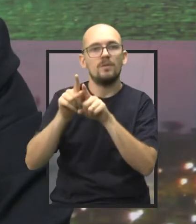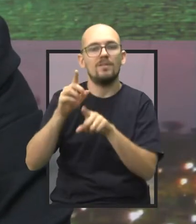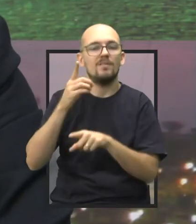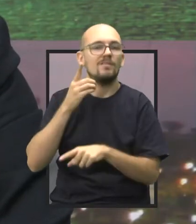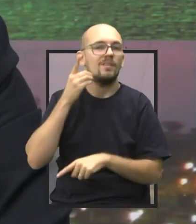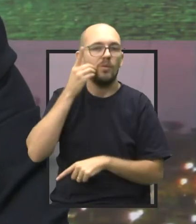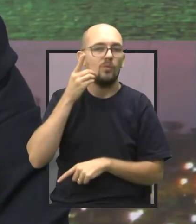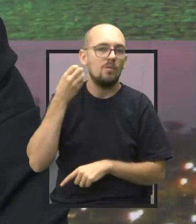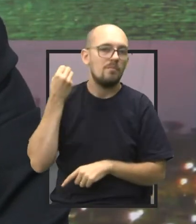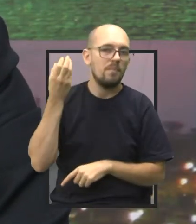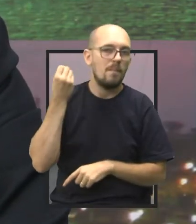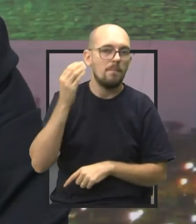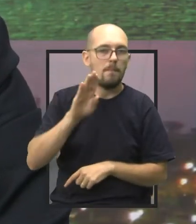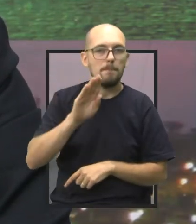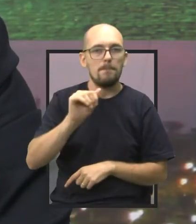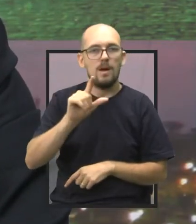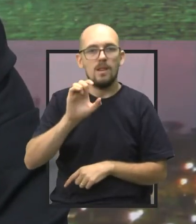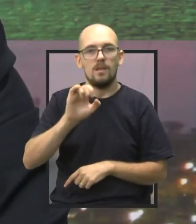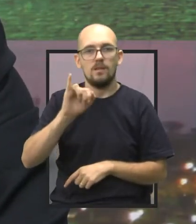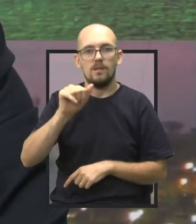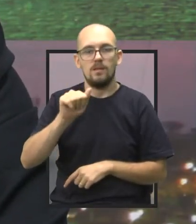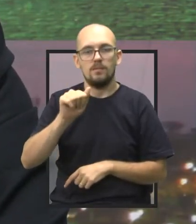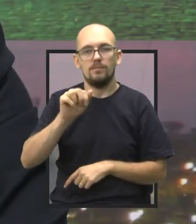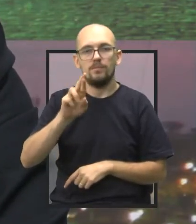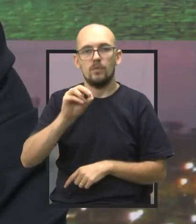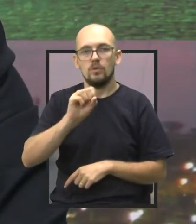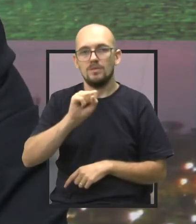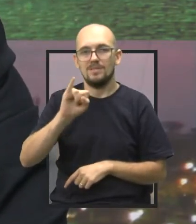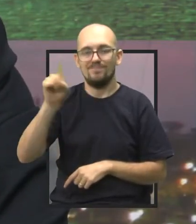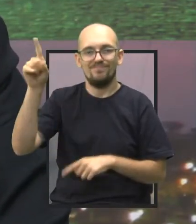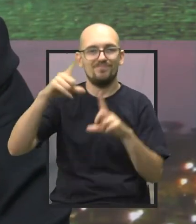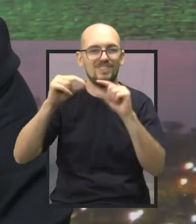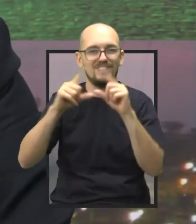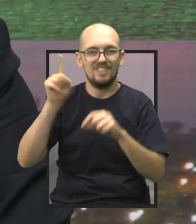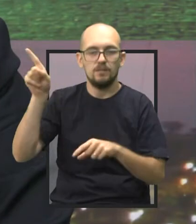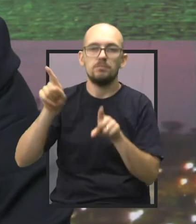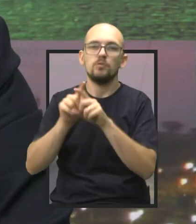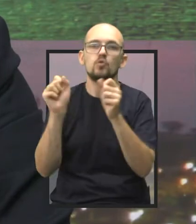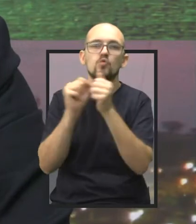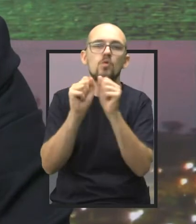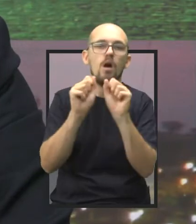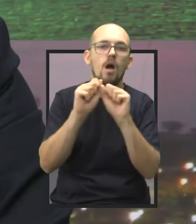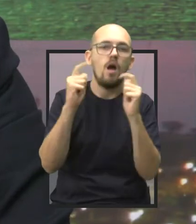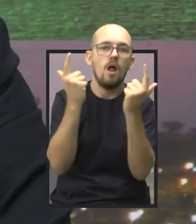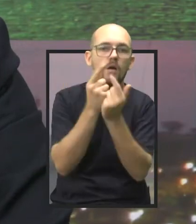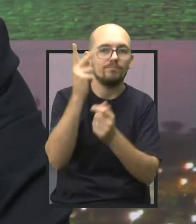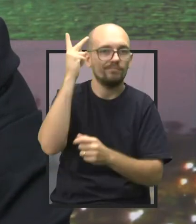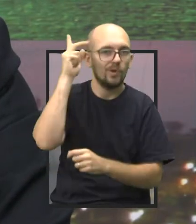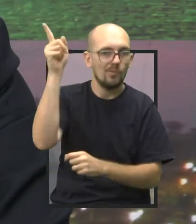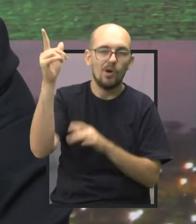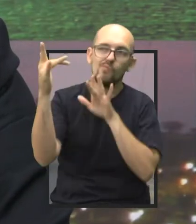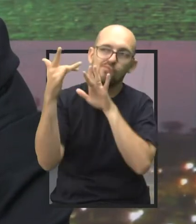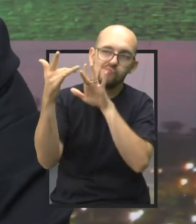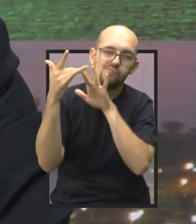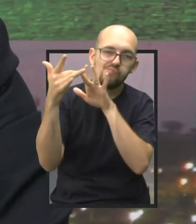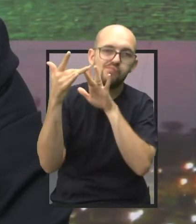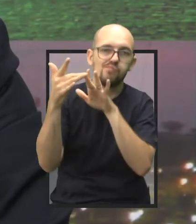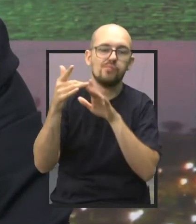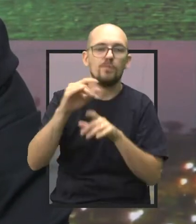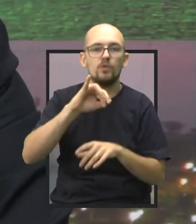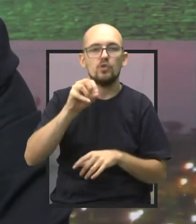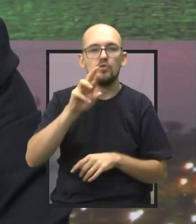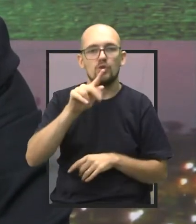Rossi, lá em Brasília, juntamente com o deputado aqui na Lesp, em São Paulo, o doutor